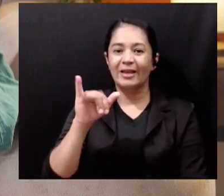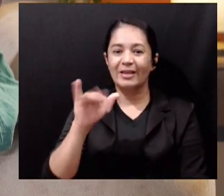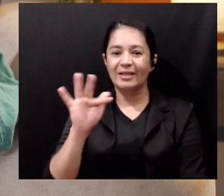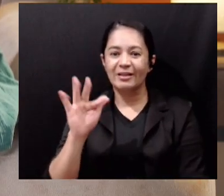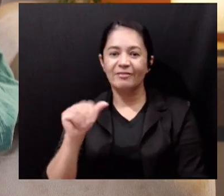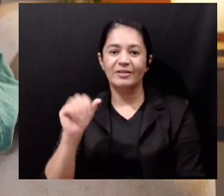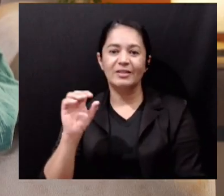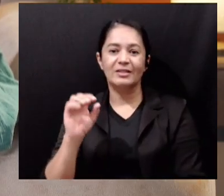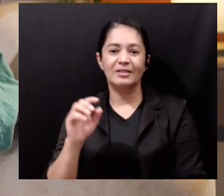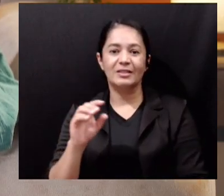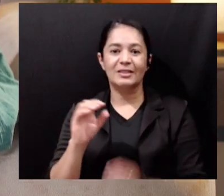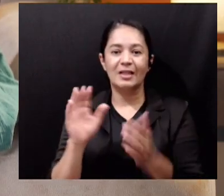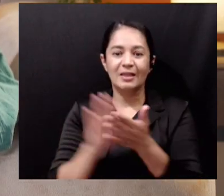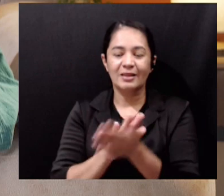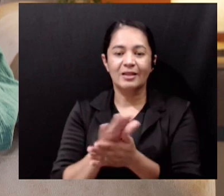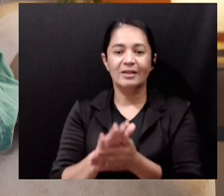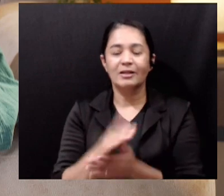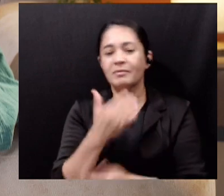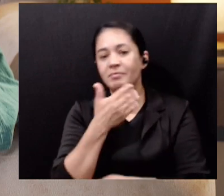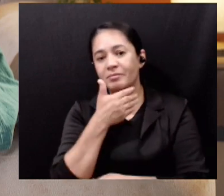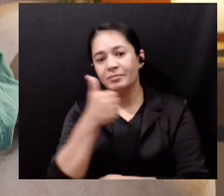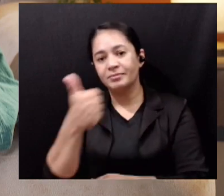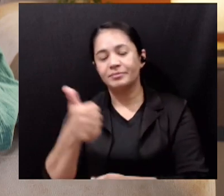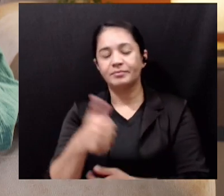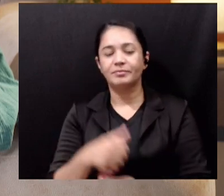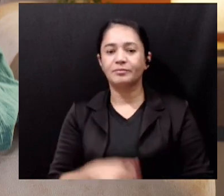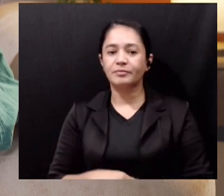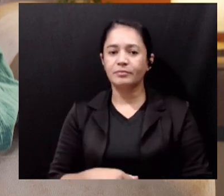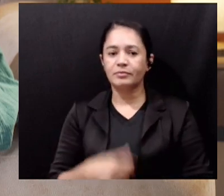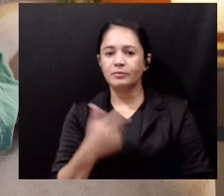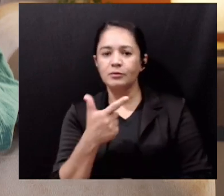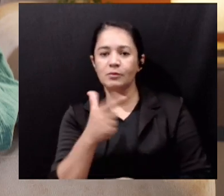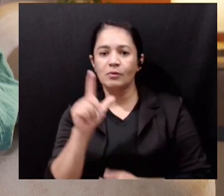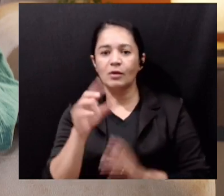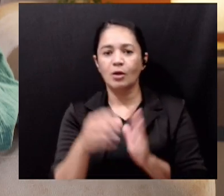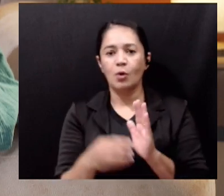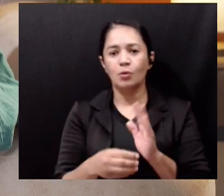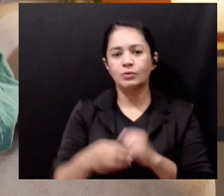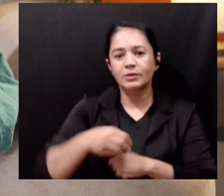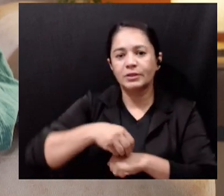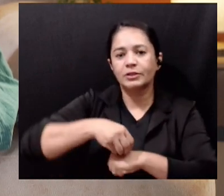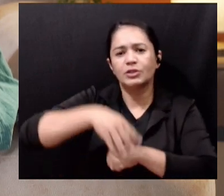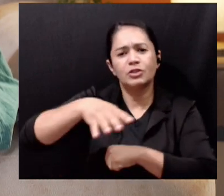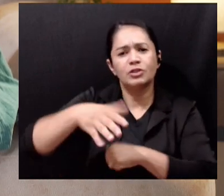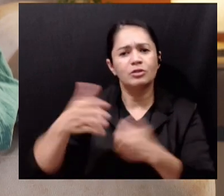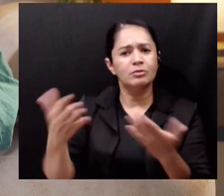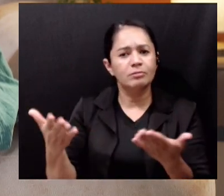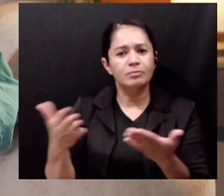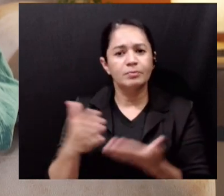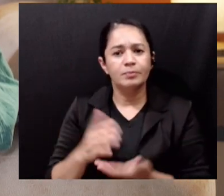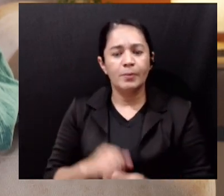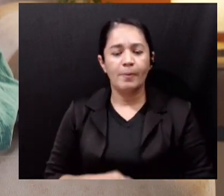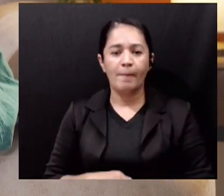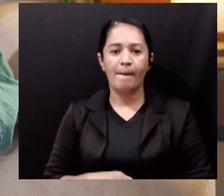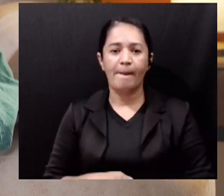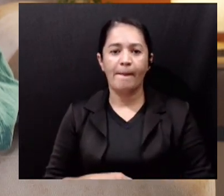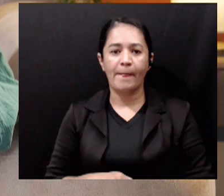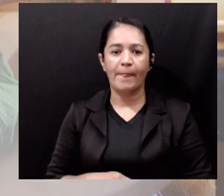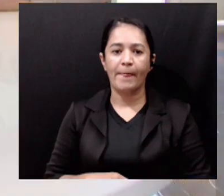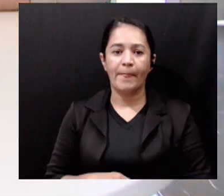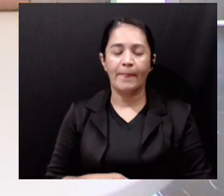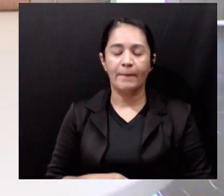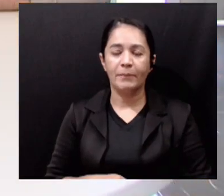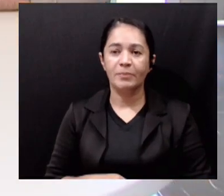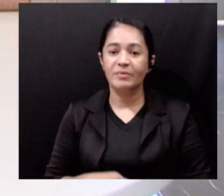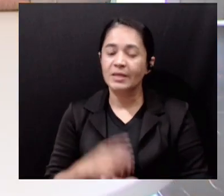em casa, professor, referente a essa questão das taxas bancárias? A dica é sempre conversar com o